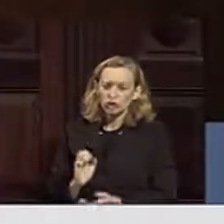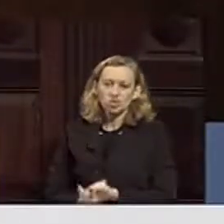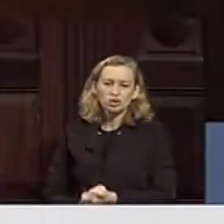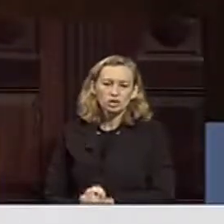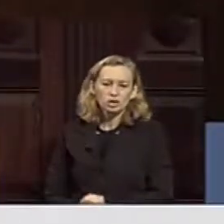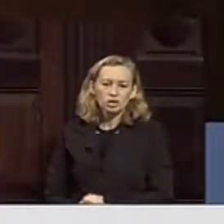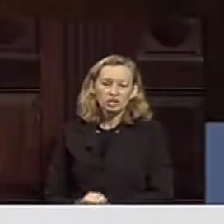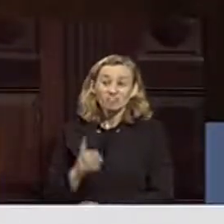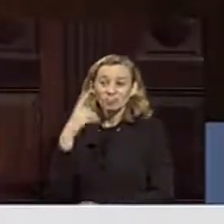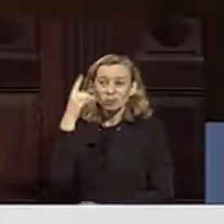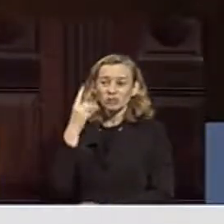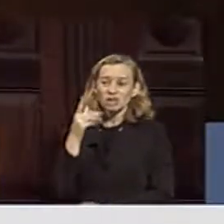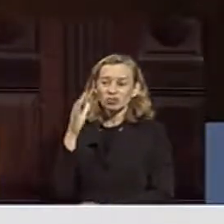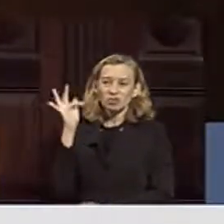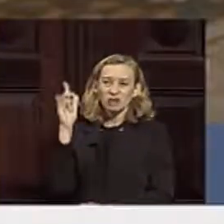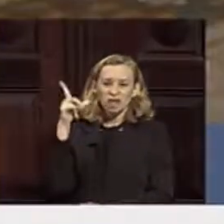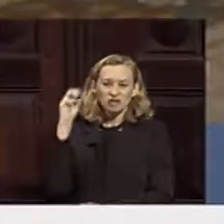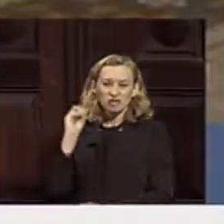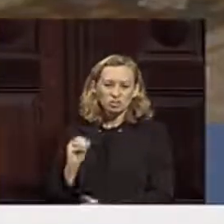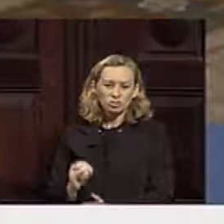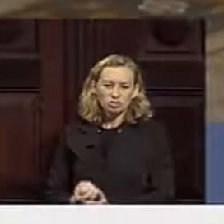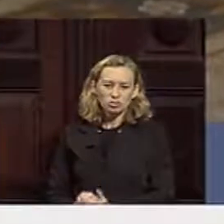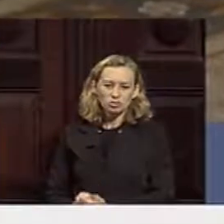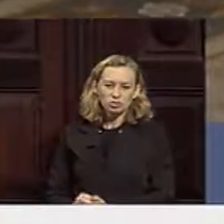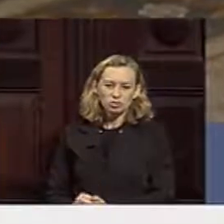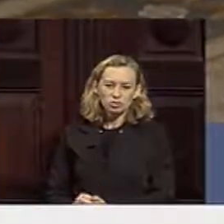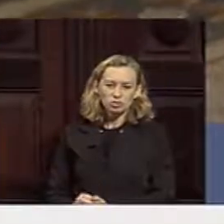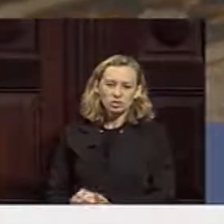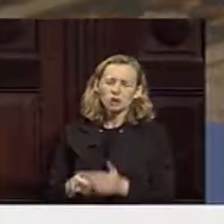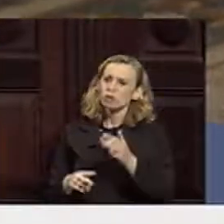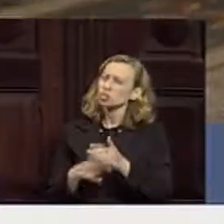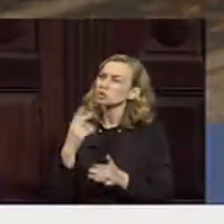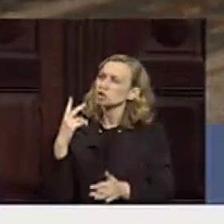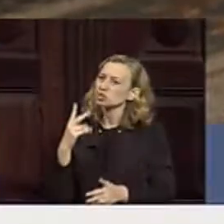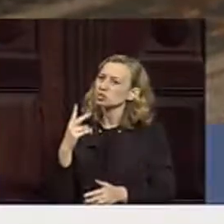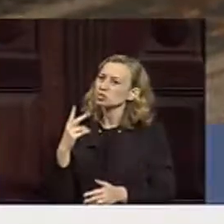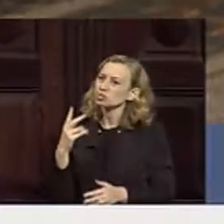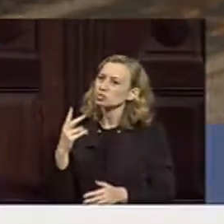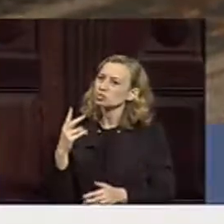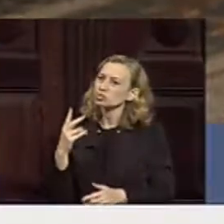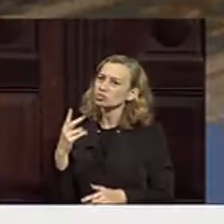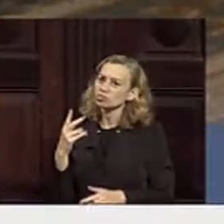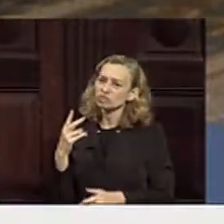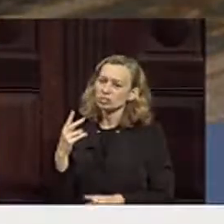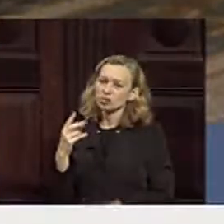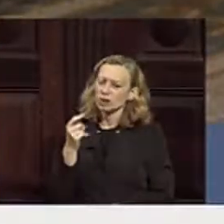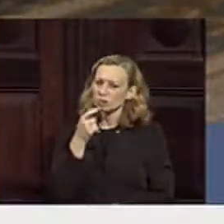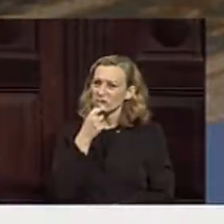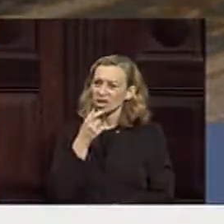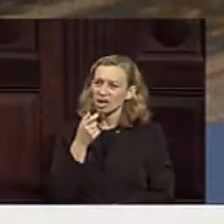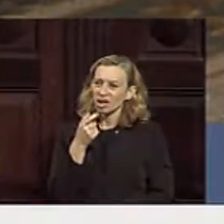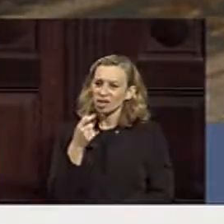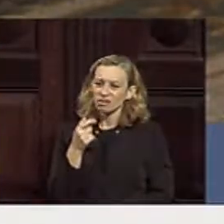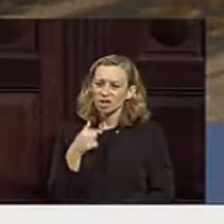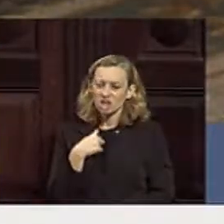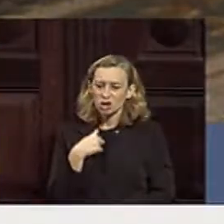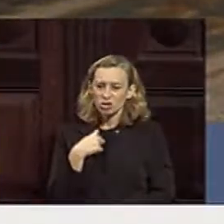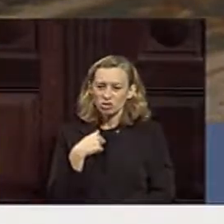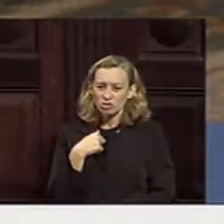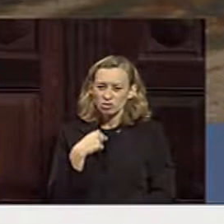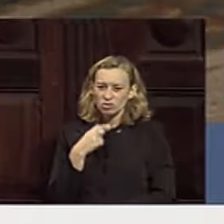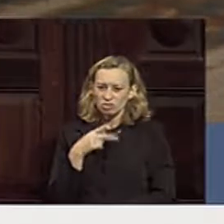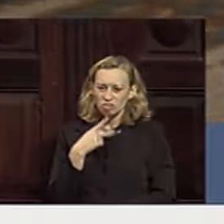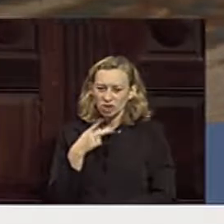Deputado Flávio, o segundo ponto da sua abordagem, eu confesso a Vossa Excelência que não tem